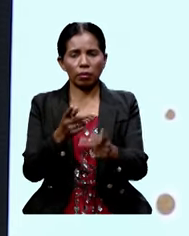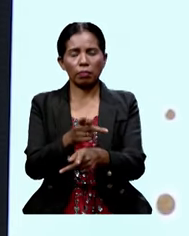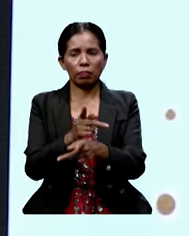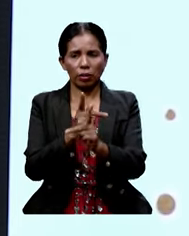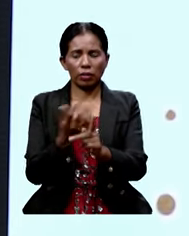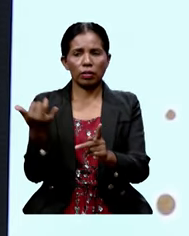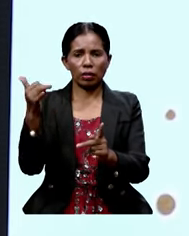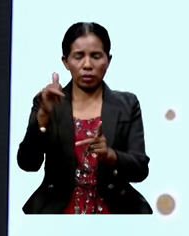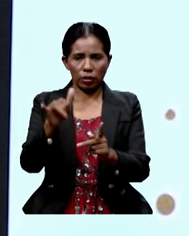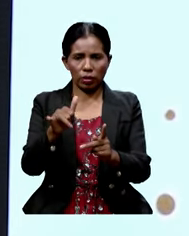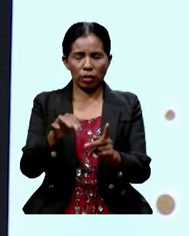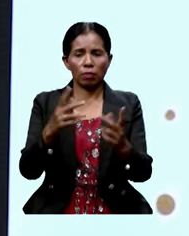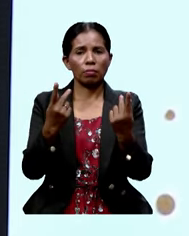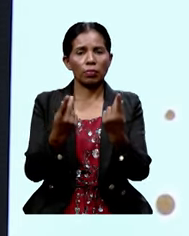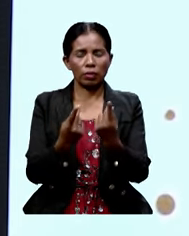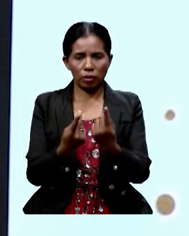Pequenas empresas,